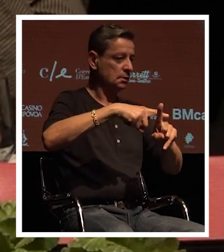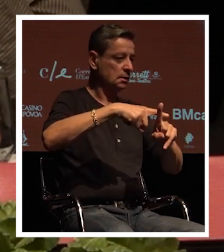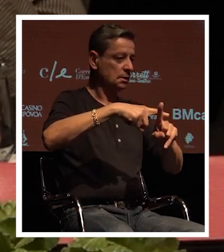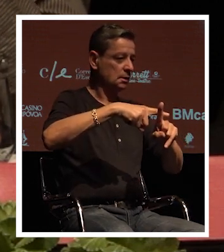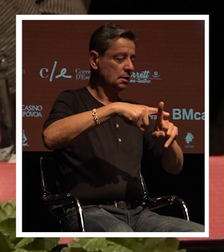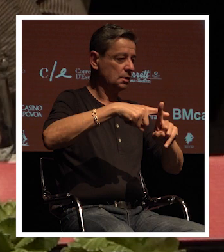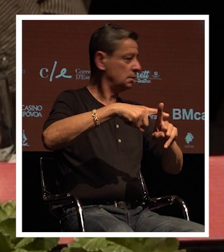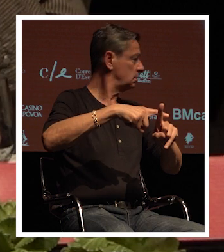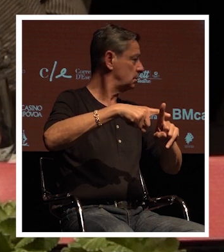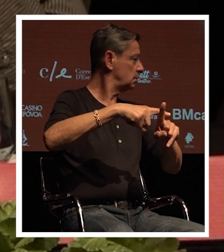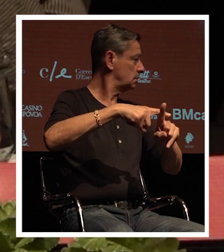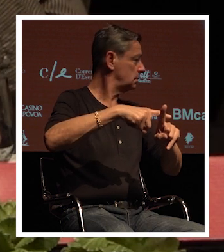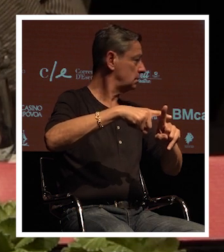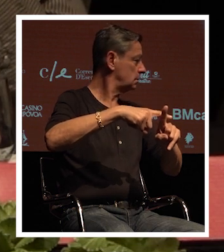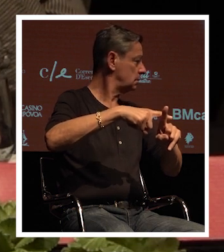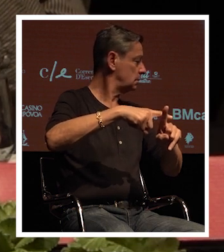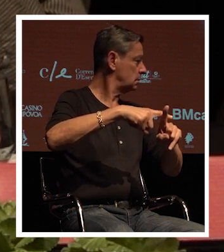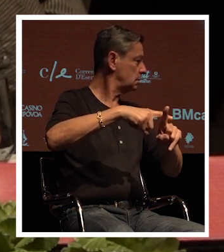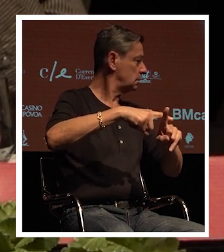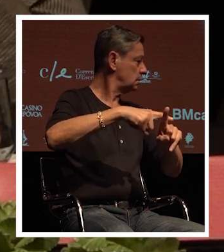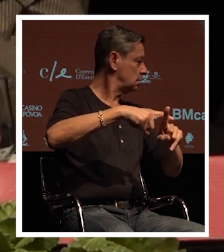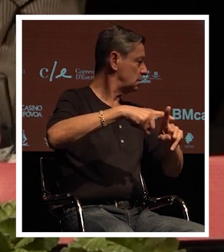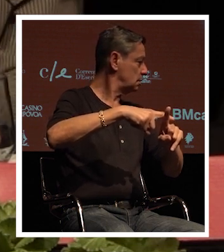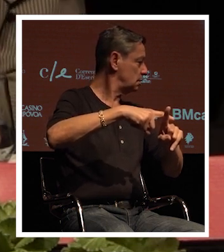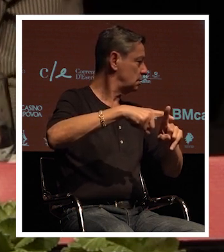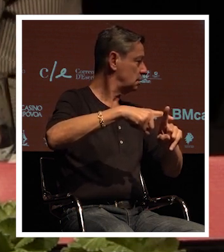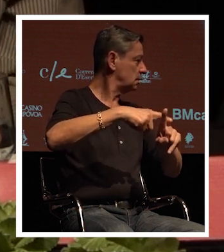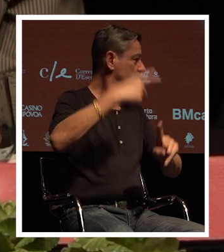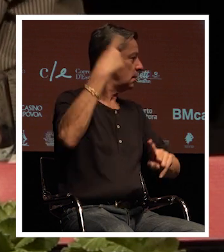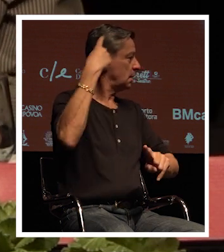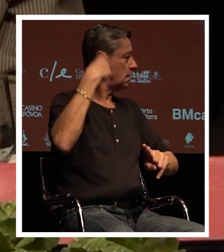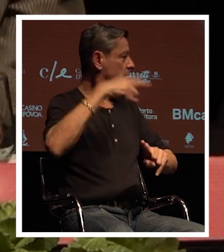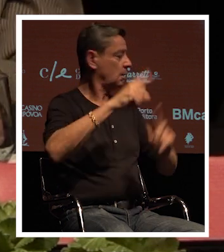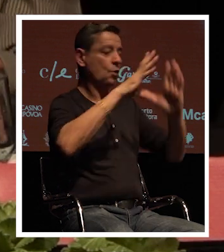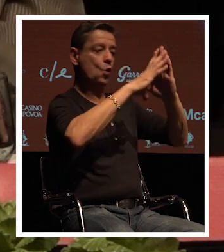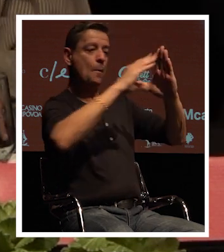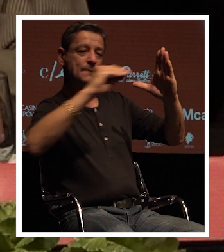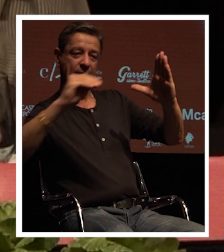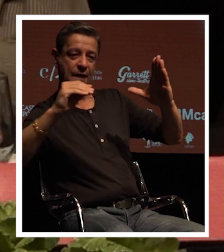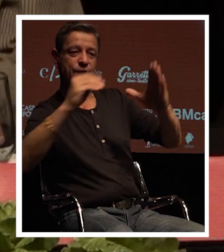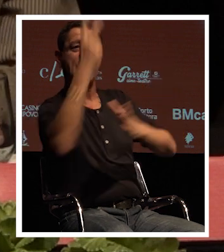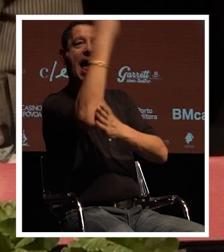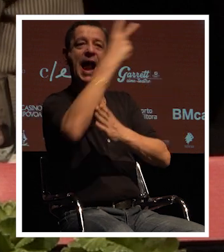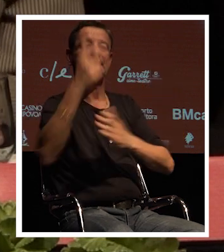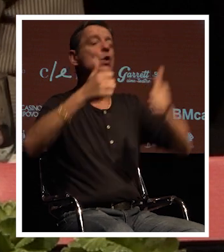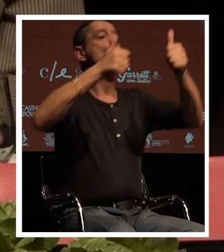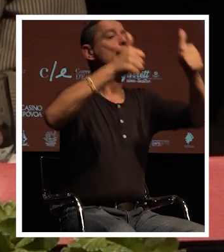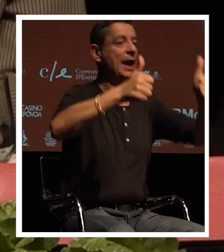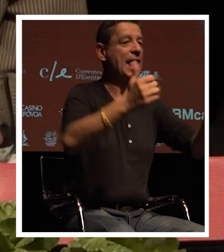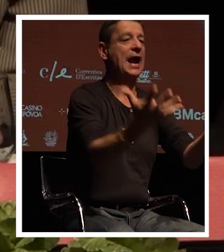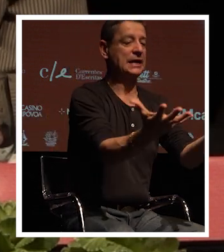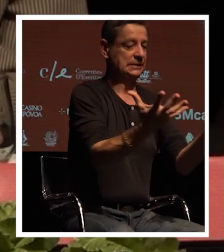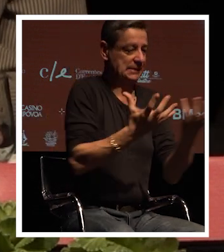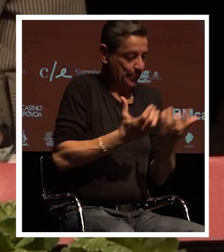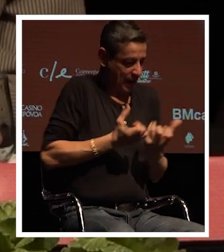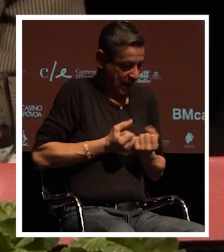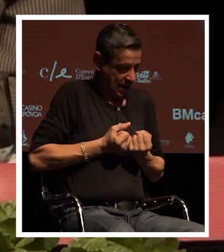uma e com uma e incopiável arte de bem receber ela recebe-nos tão